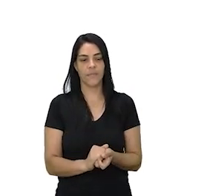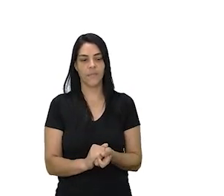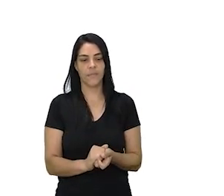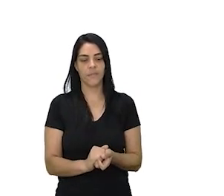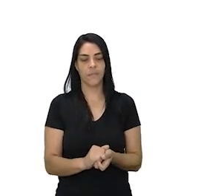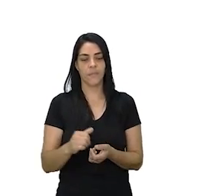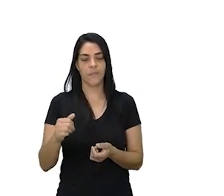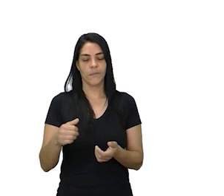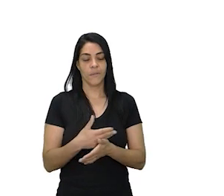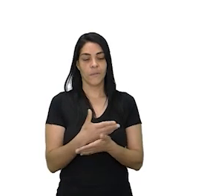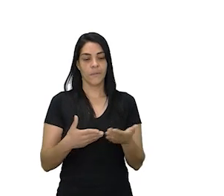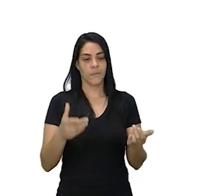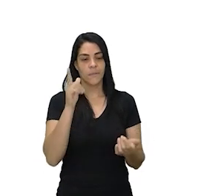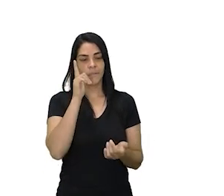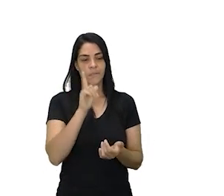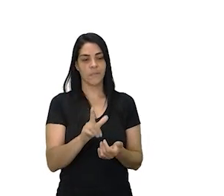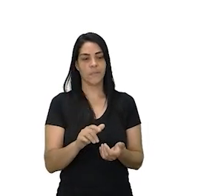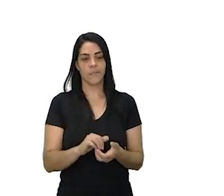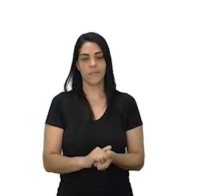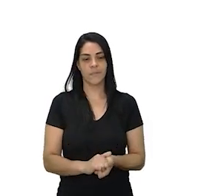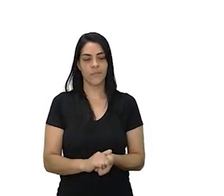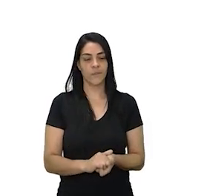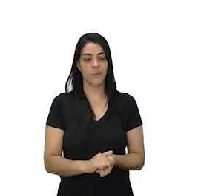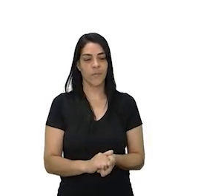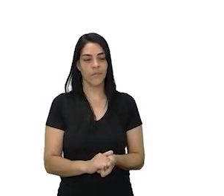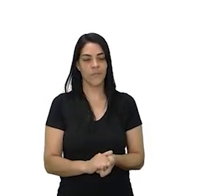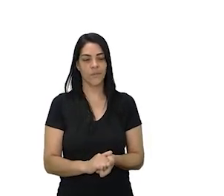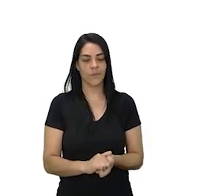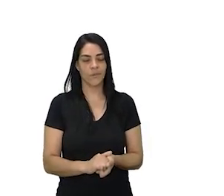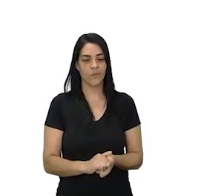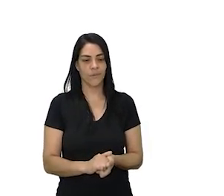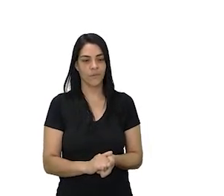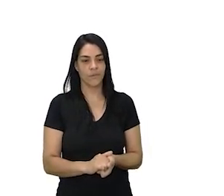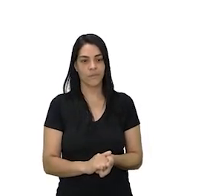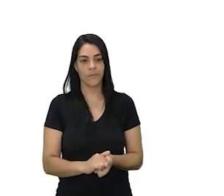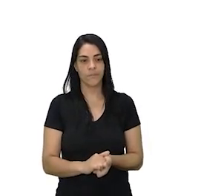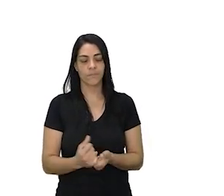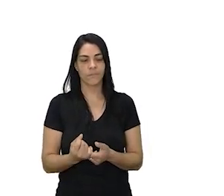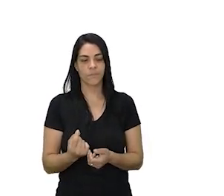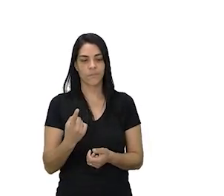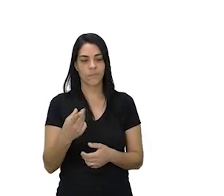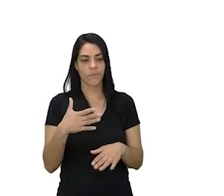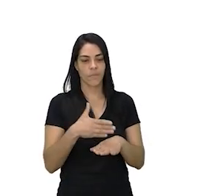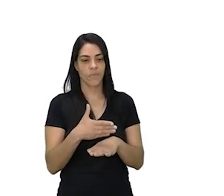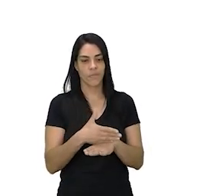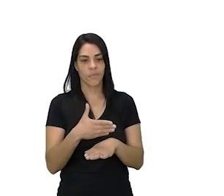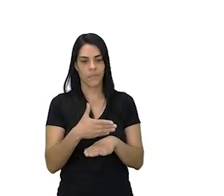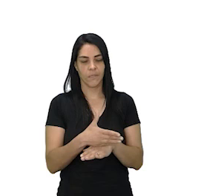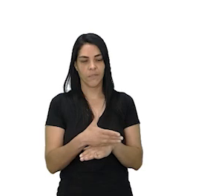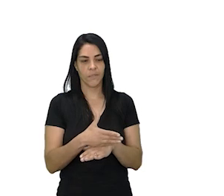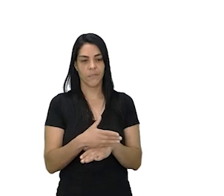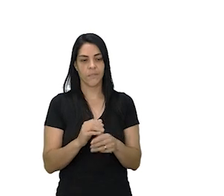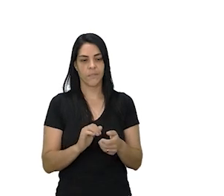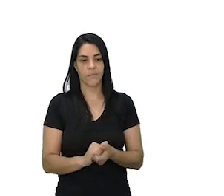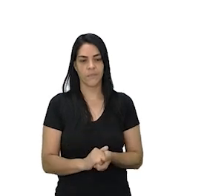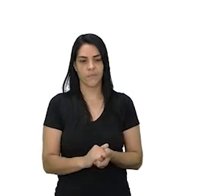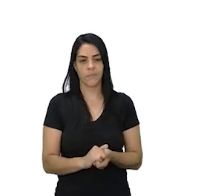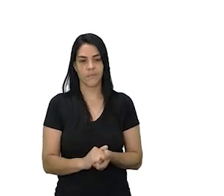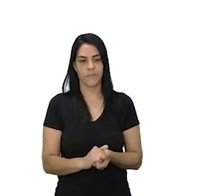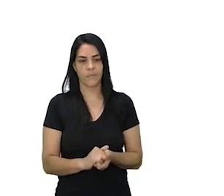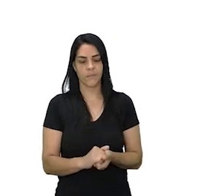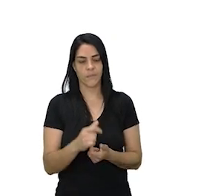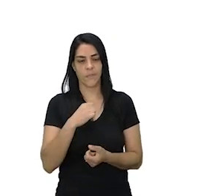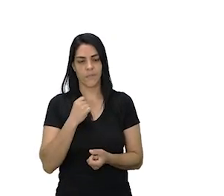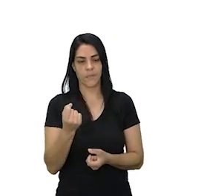poder olhar para esses animais. Então, eu tenho um único acesso de locomoção. E aí eu tenho